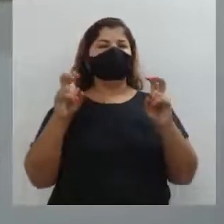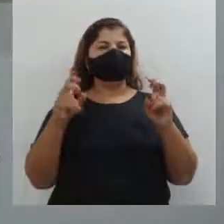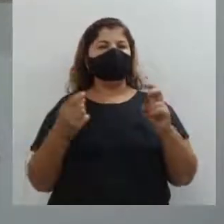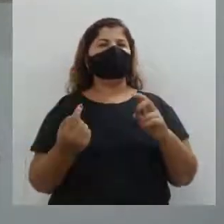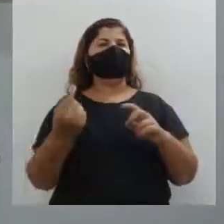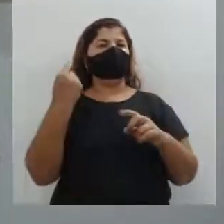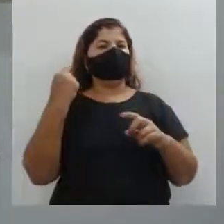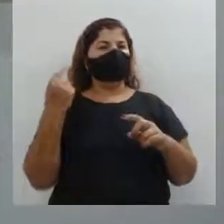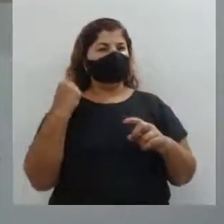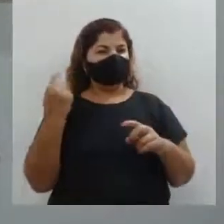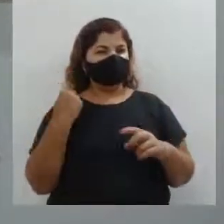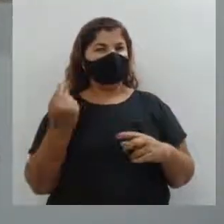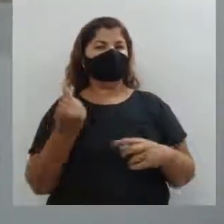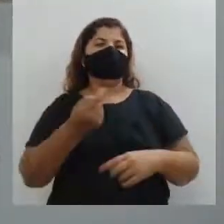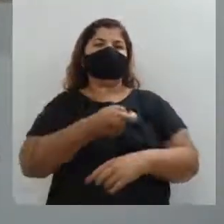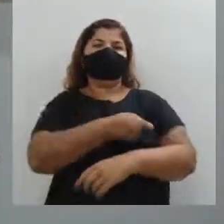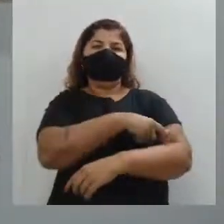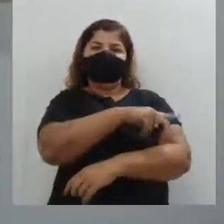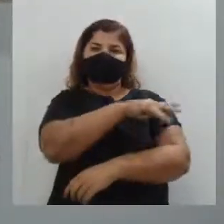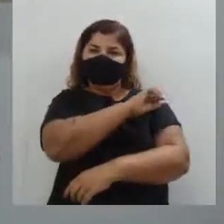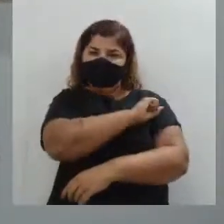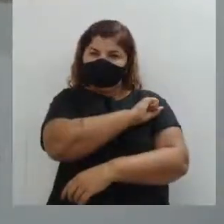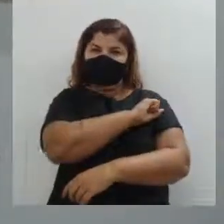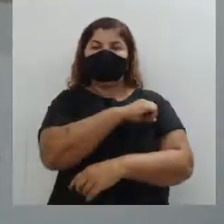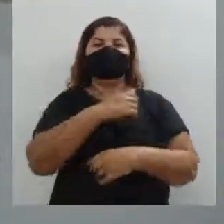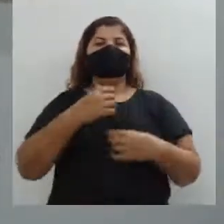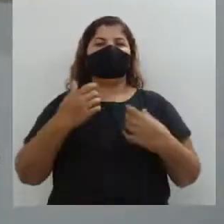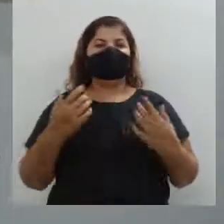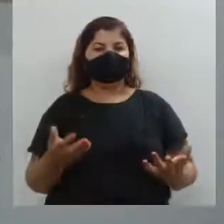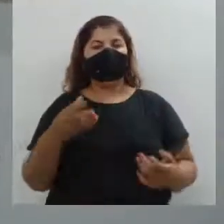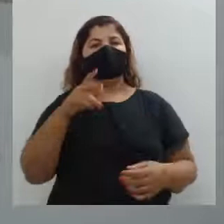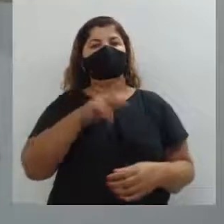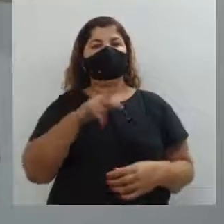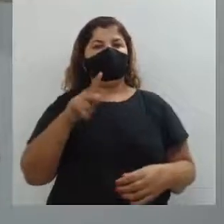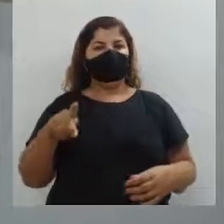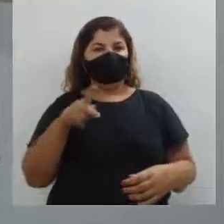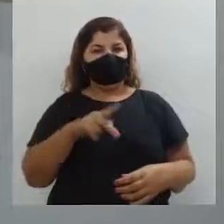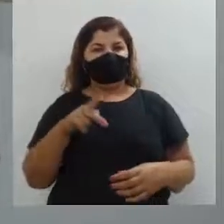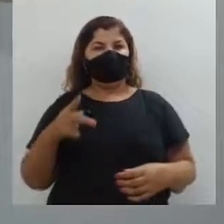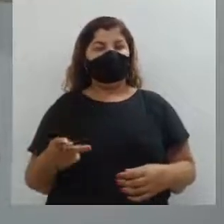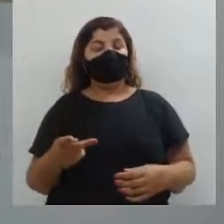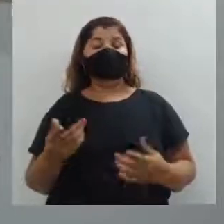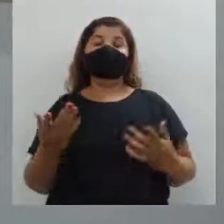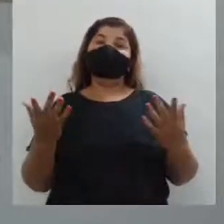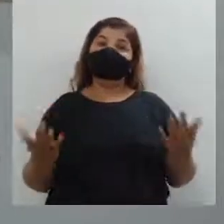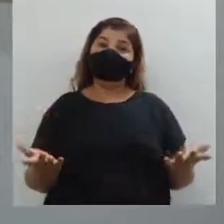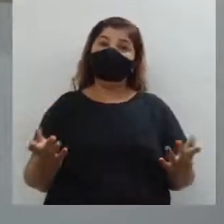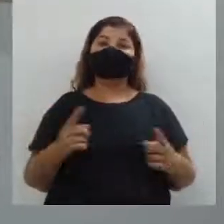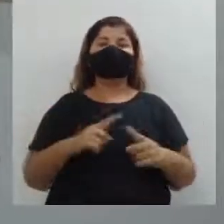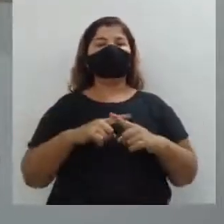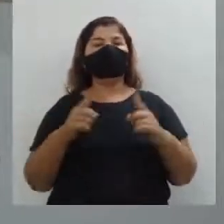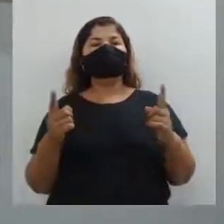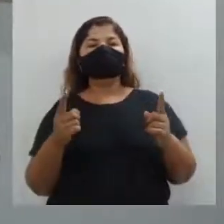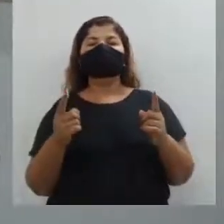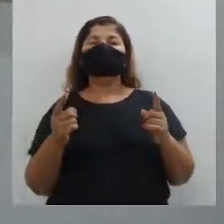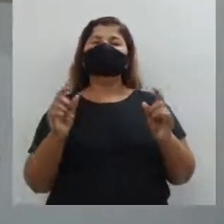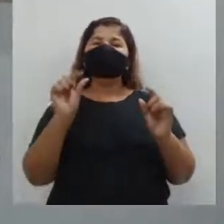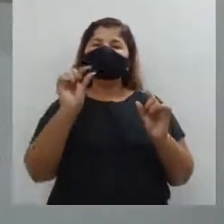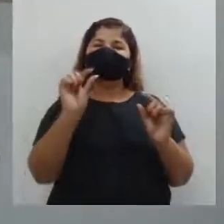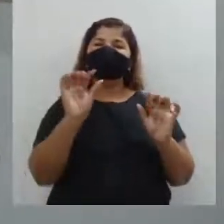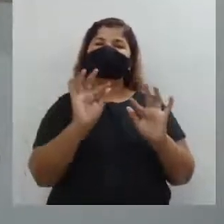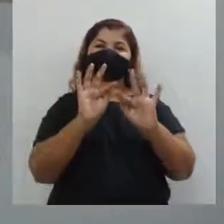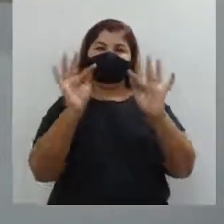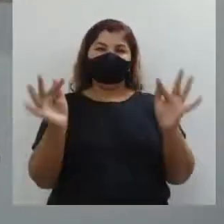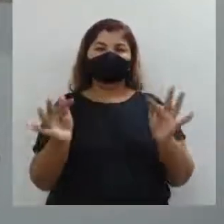ensino fundamental com a professora de língua portuguesa, com o professor de língua portuguesa, mas viu de uma forma superficial e